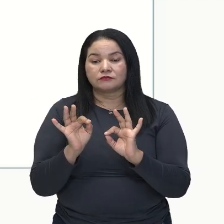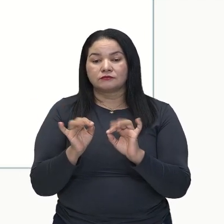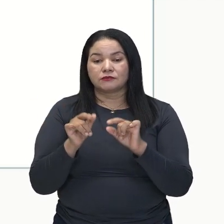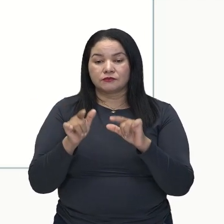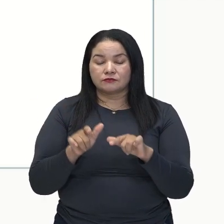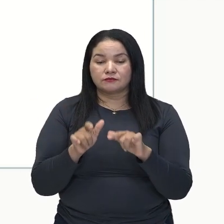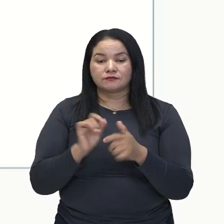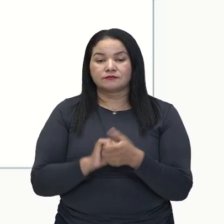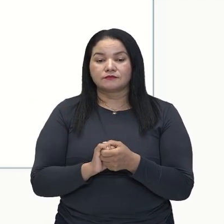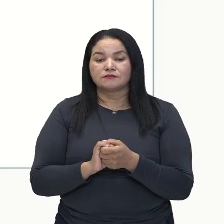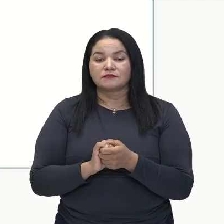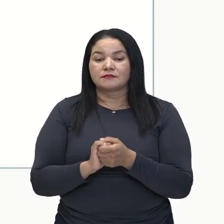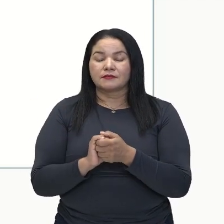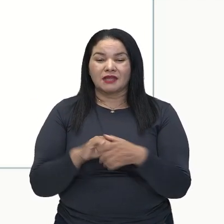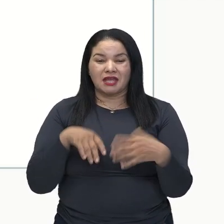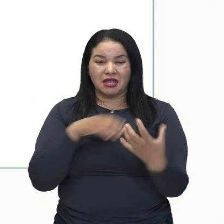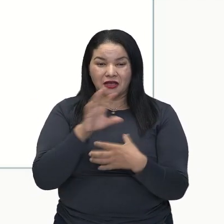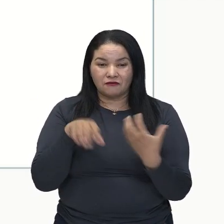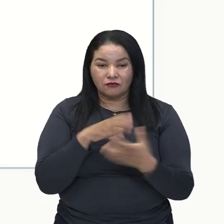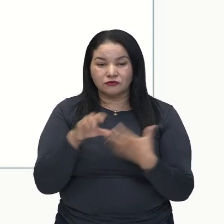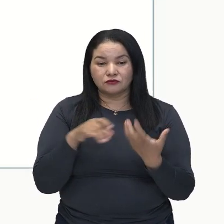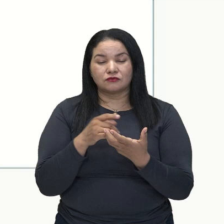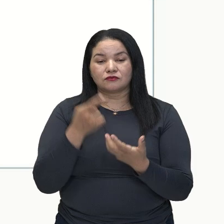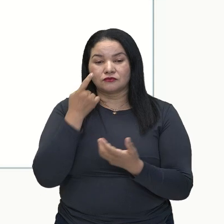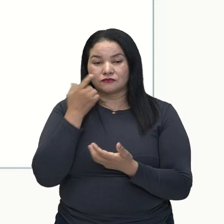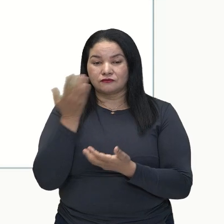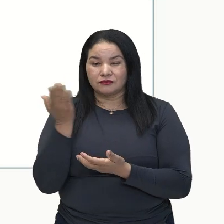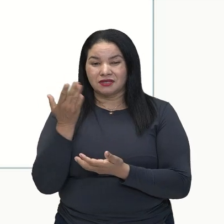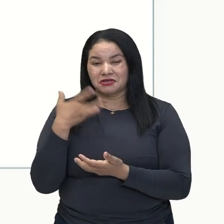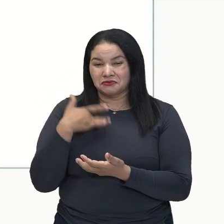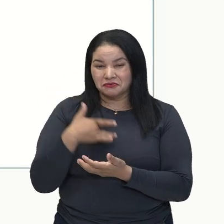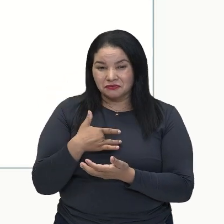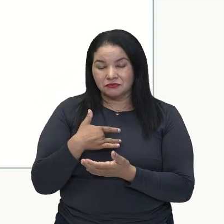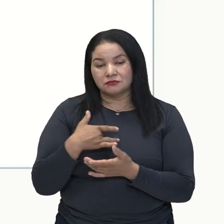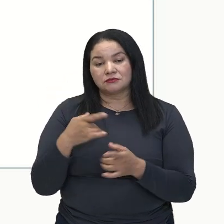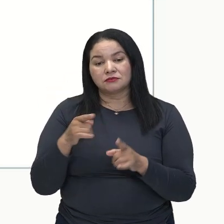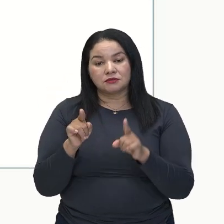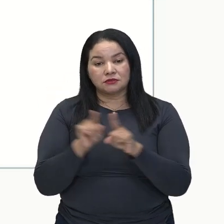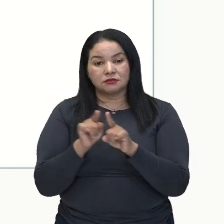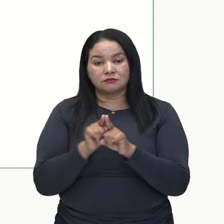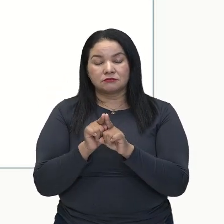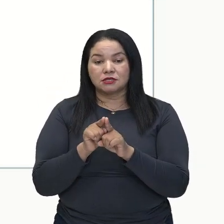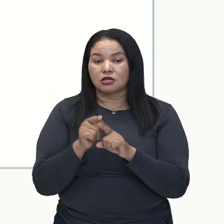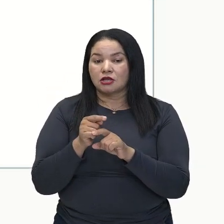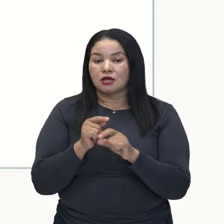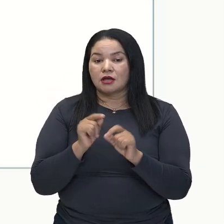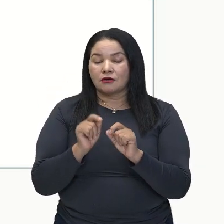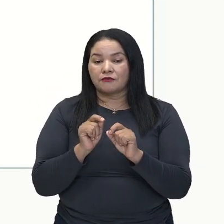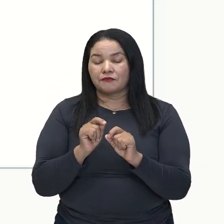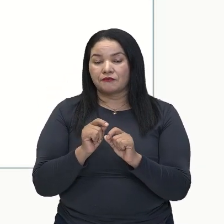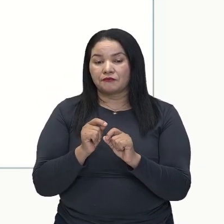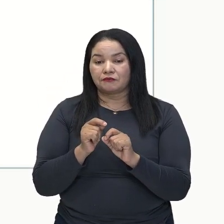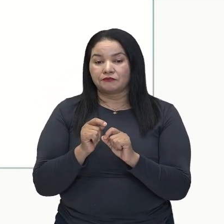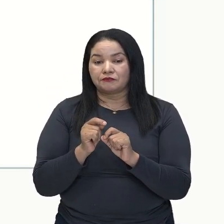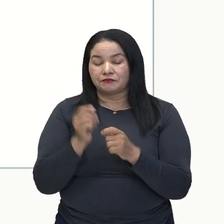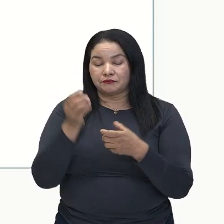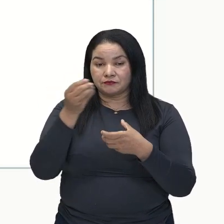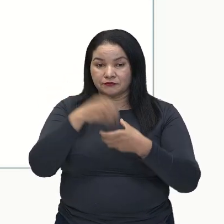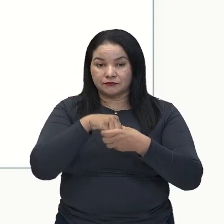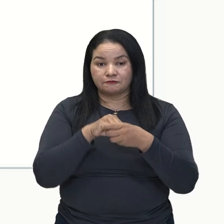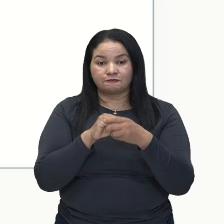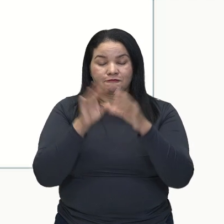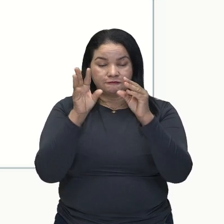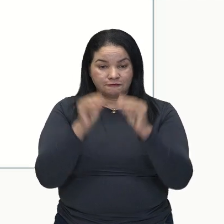revoltoso, penosa, são aqueles adjetivos que servem para a gente colocar justamente a análise da obra